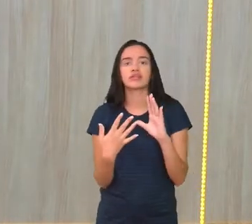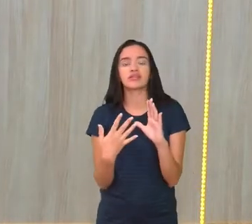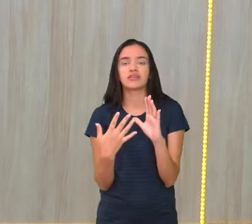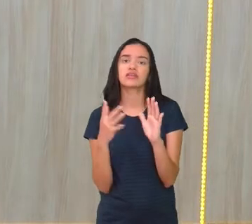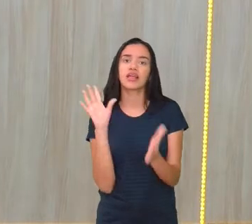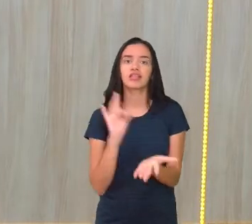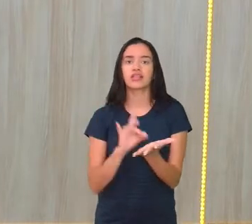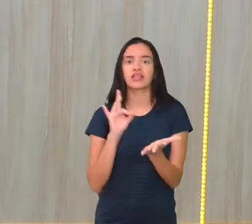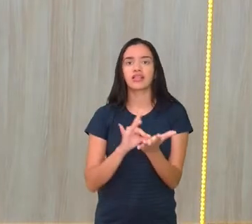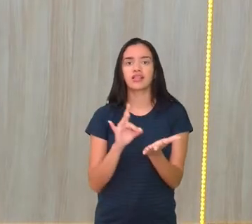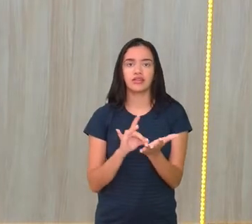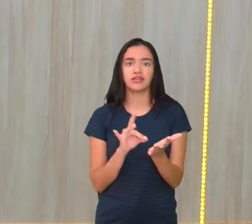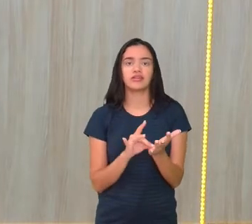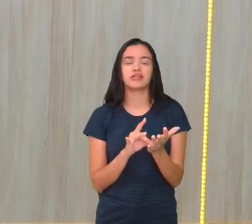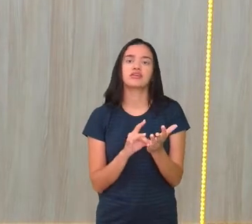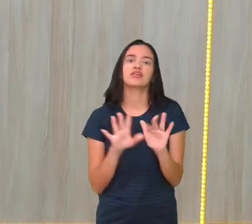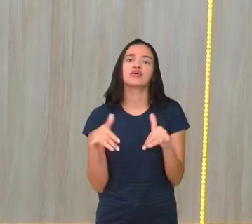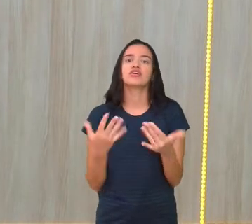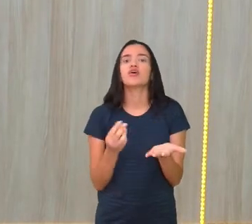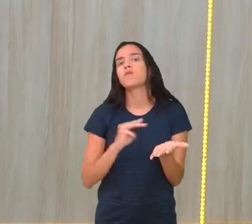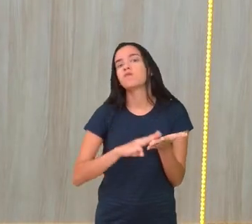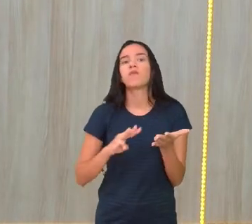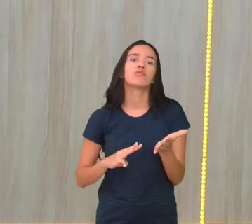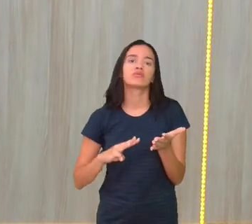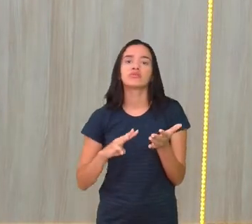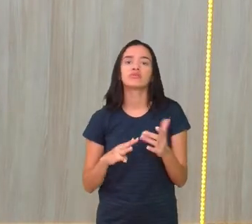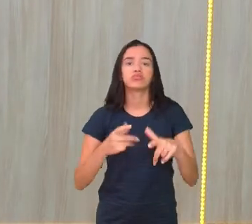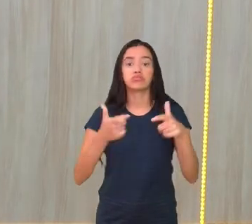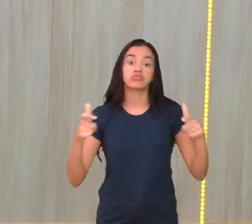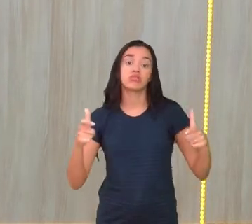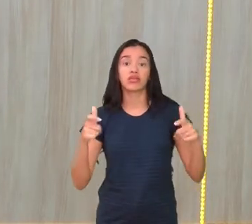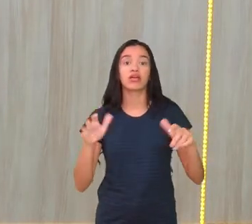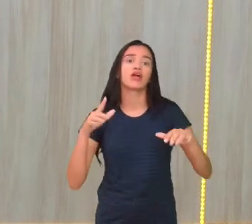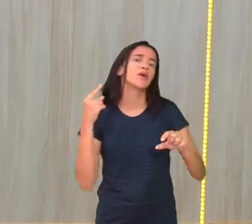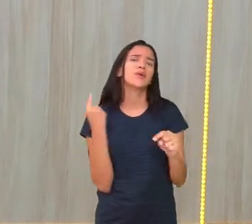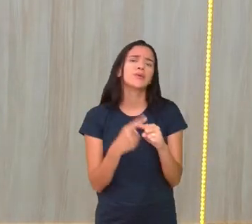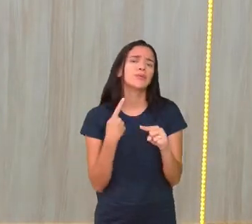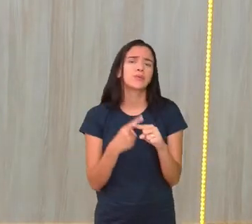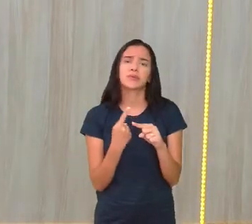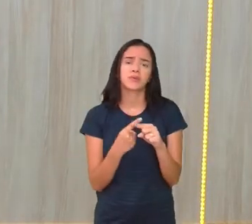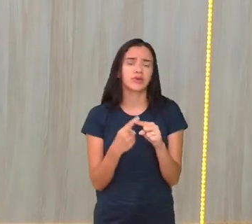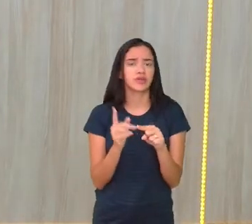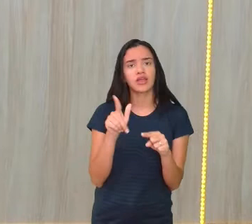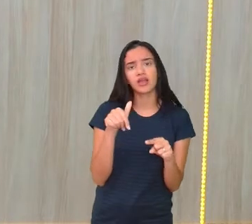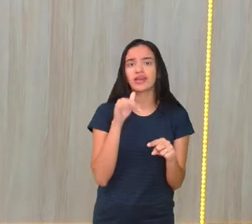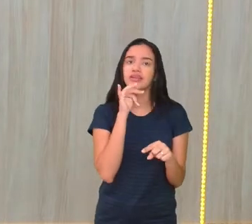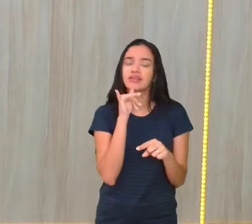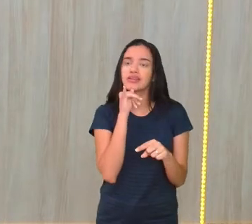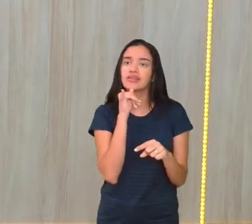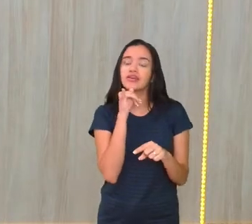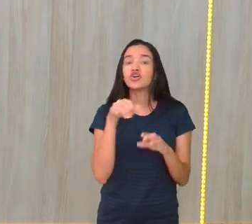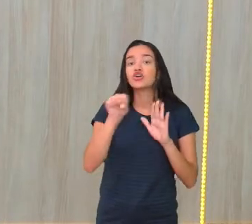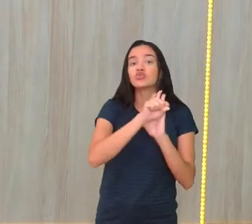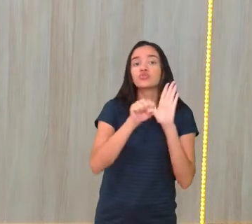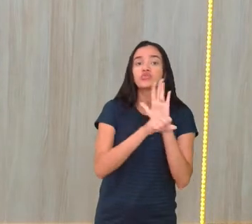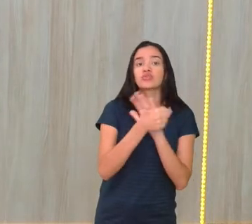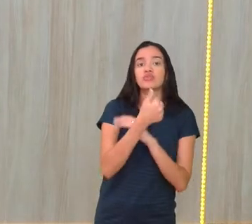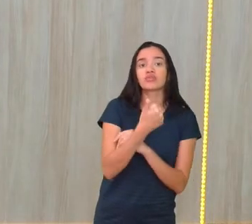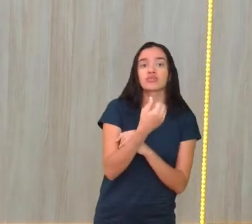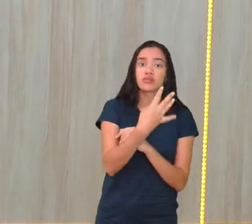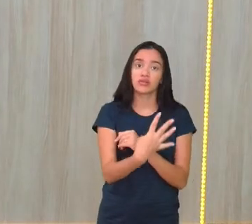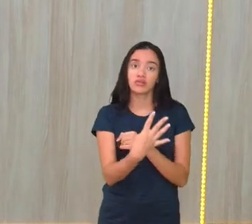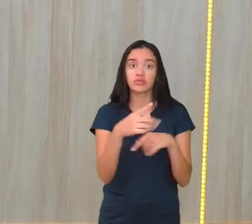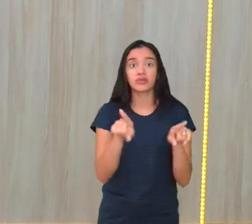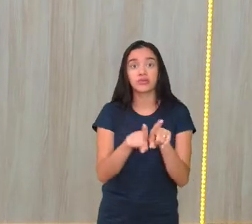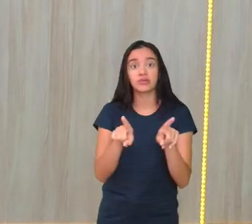na verdade as causas, né, da expansão marítima? Porque é que por volta do século XIV